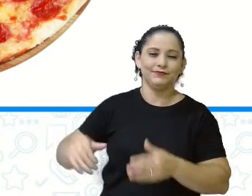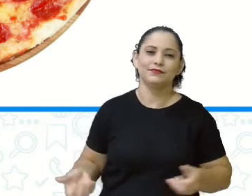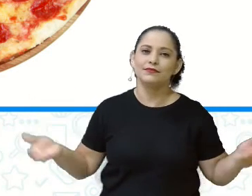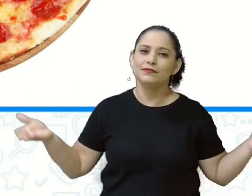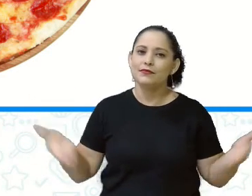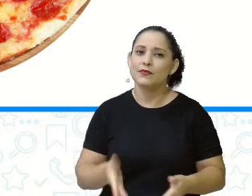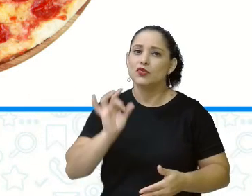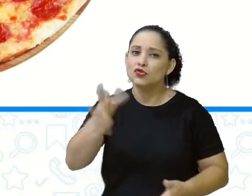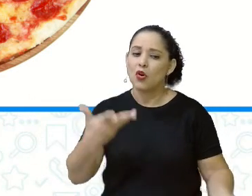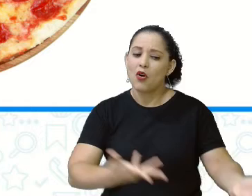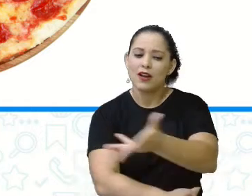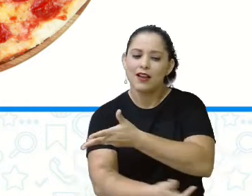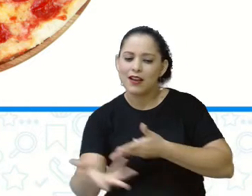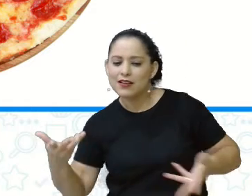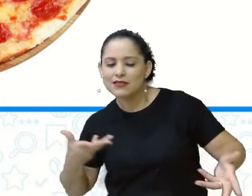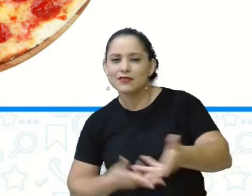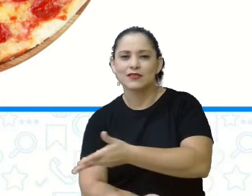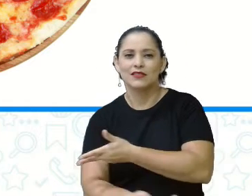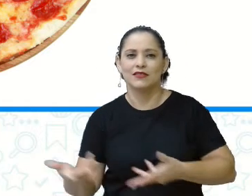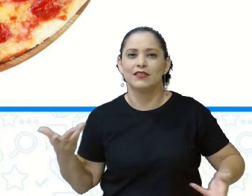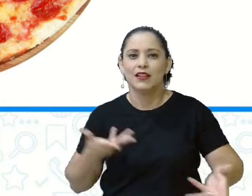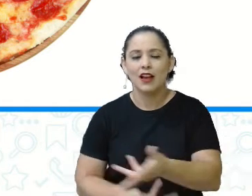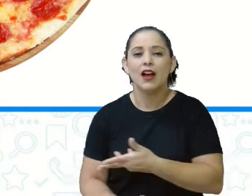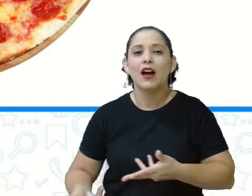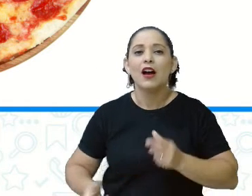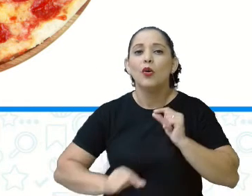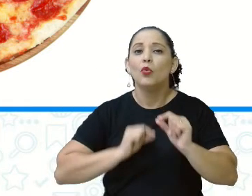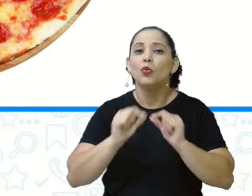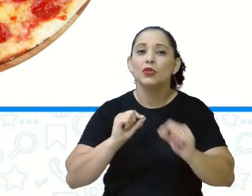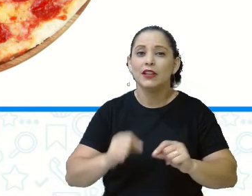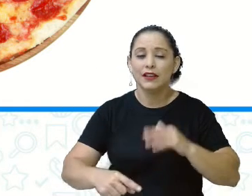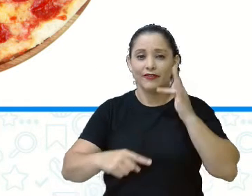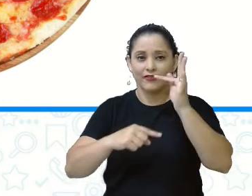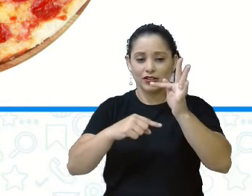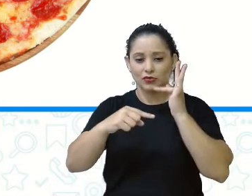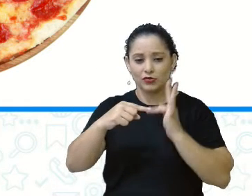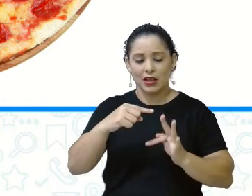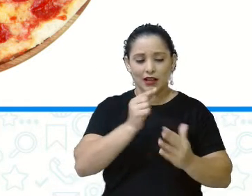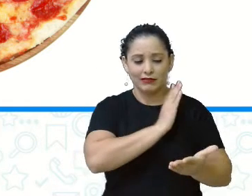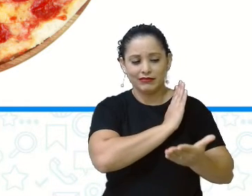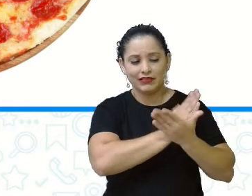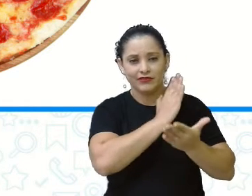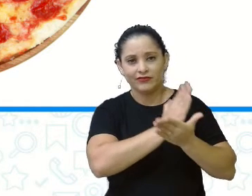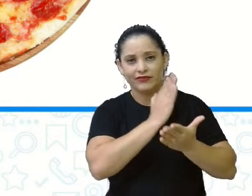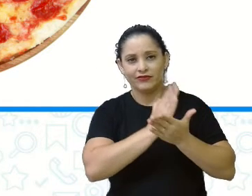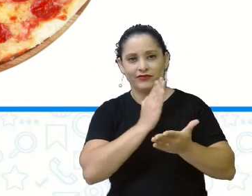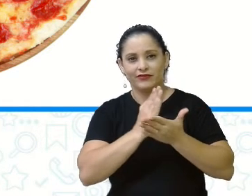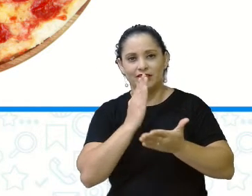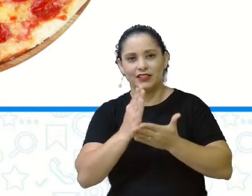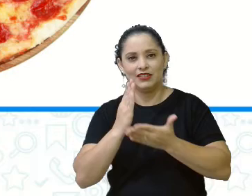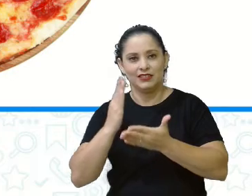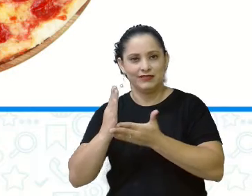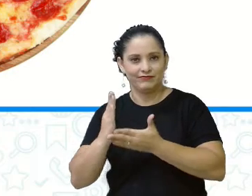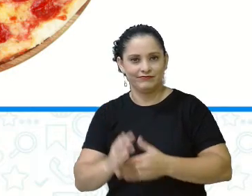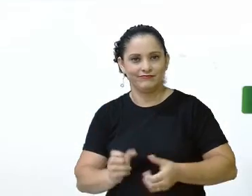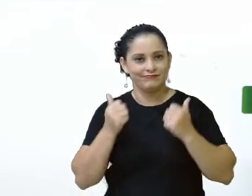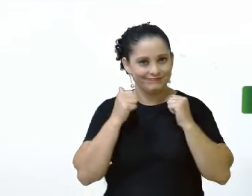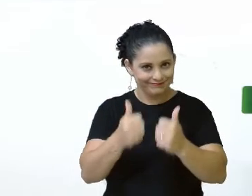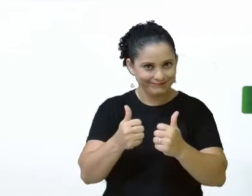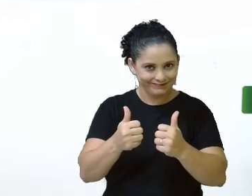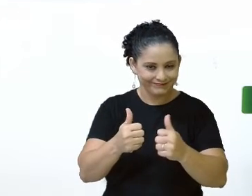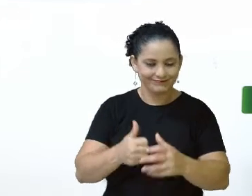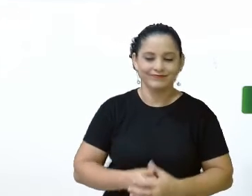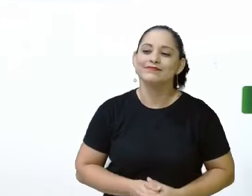quero relacionar a questão do fracionar à divisão. Tranquilo até